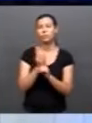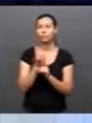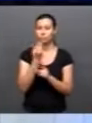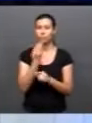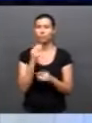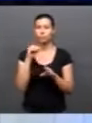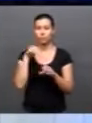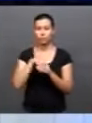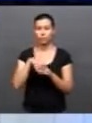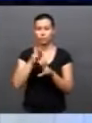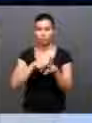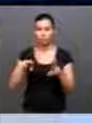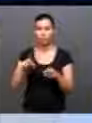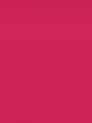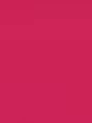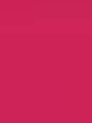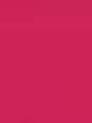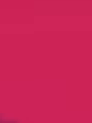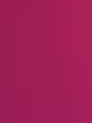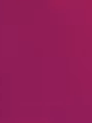UFO. Já voltamos.